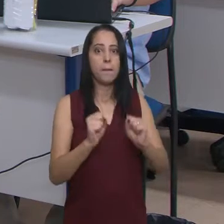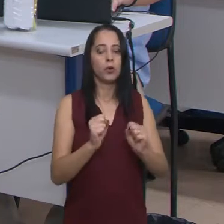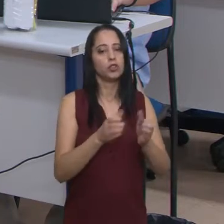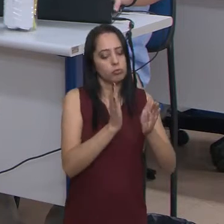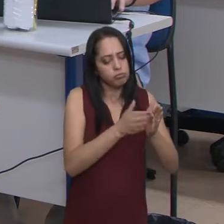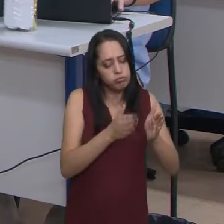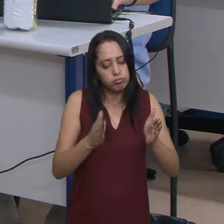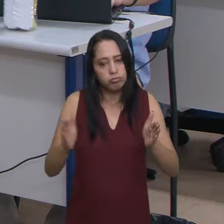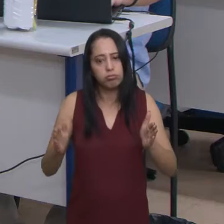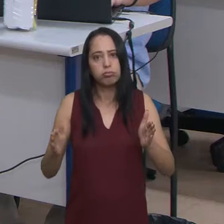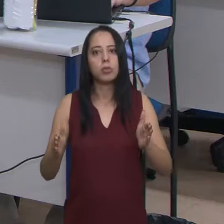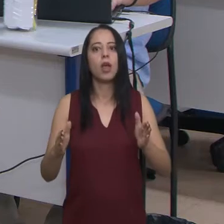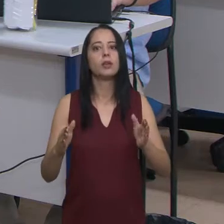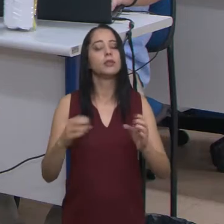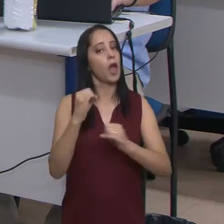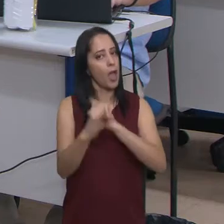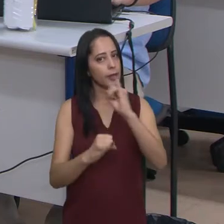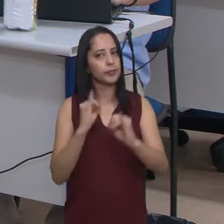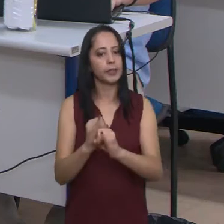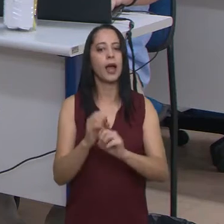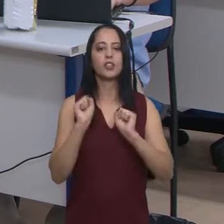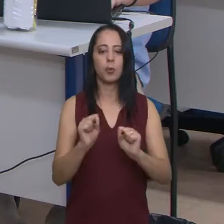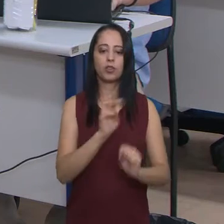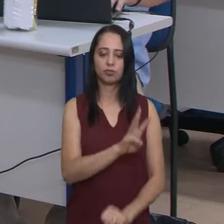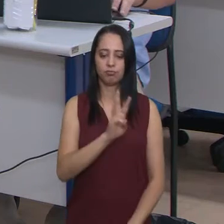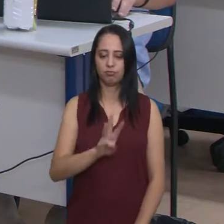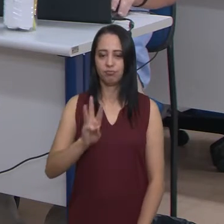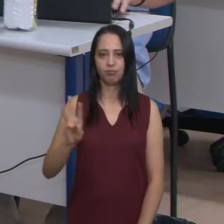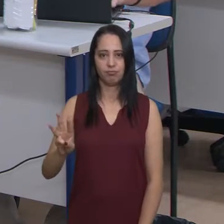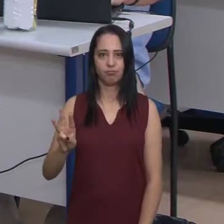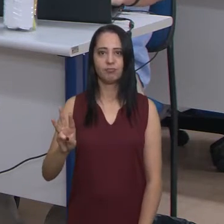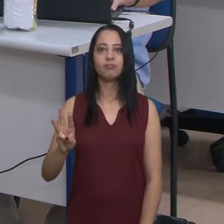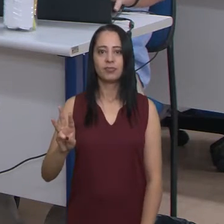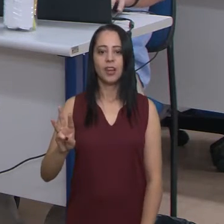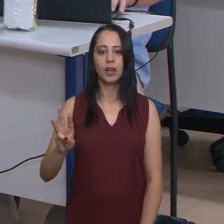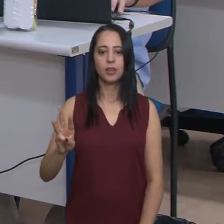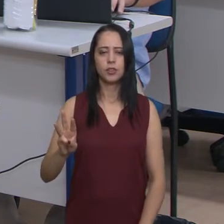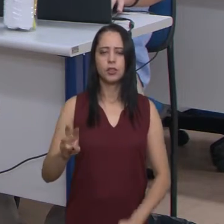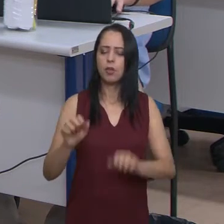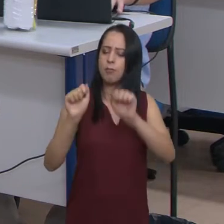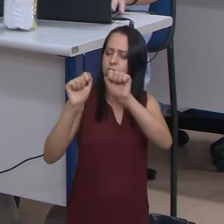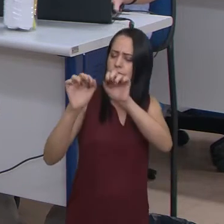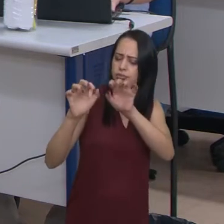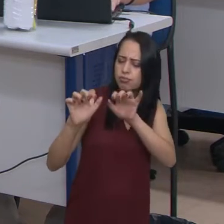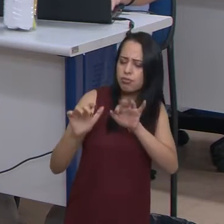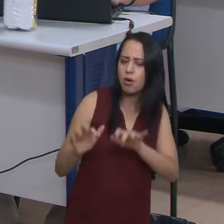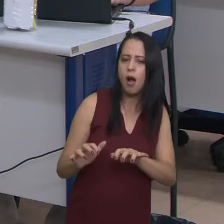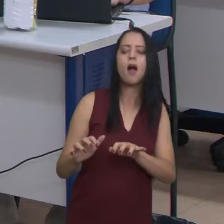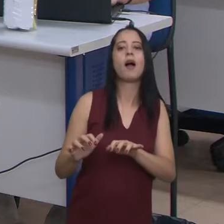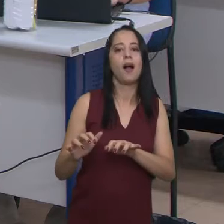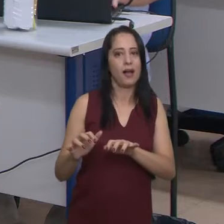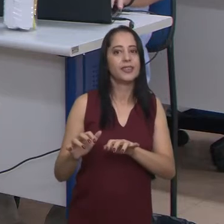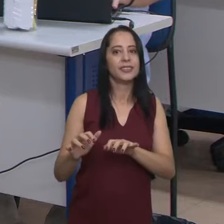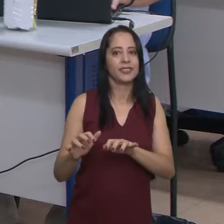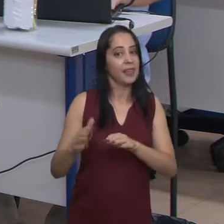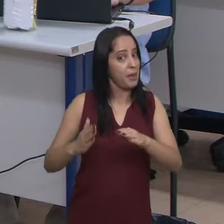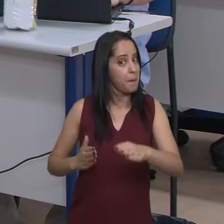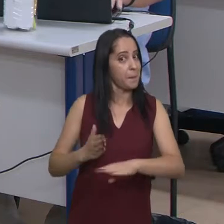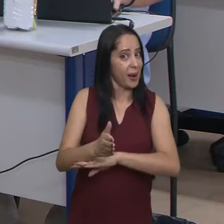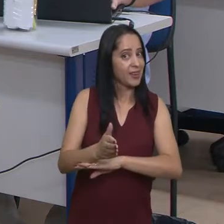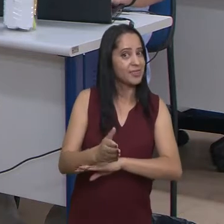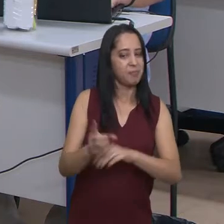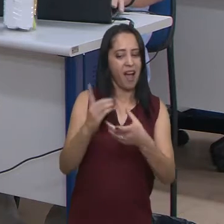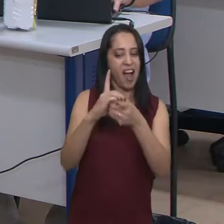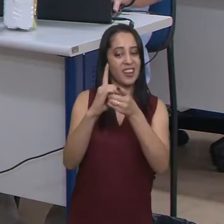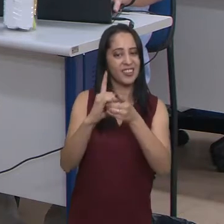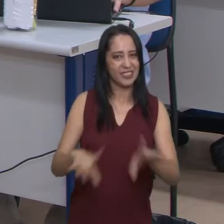sendo feito de forma digital. Então, é só acessar o site da Justiça Eleitoral, seguir todos os passos e garantir a sua